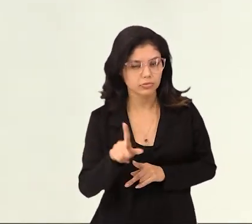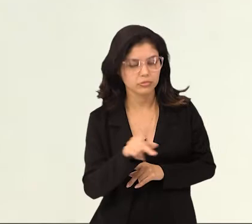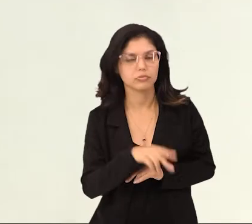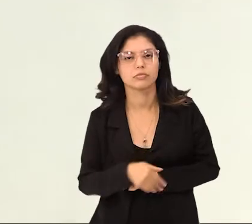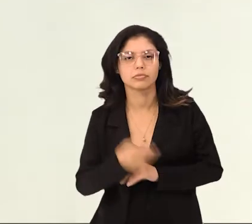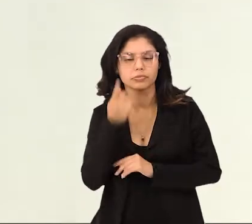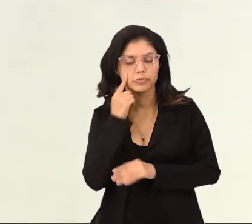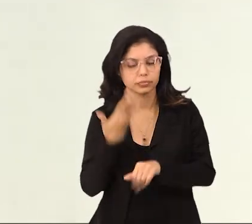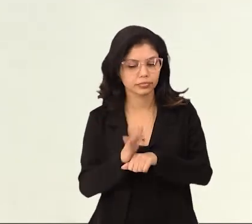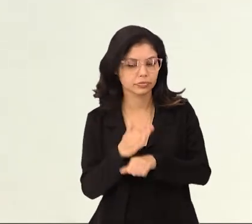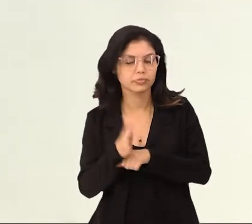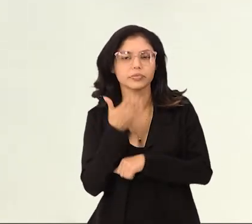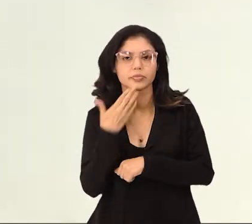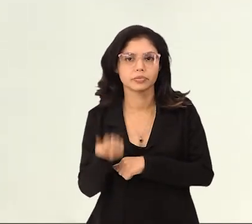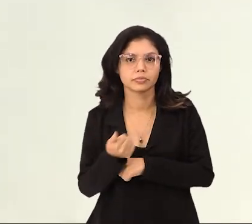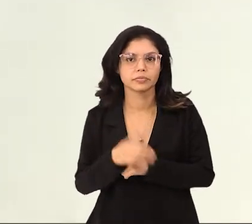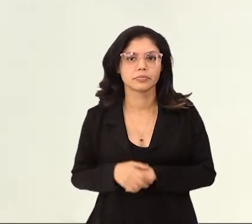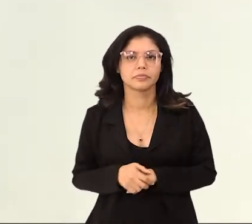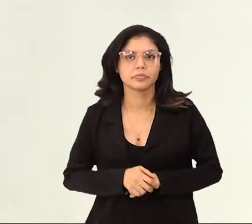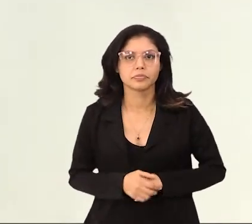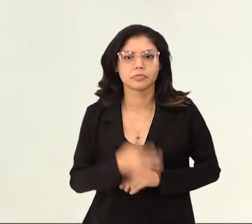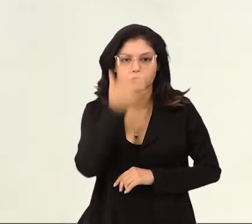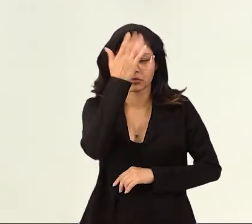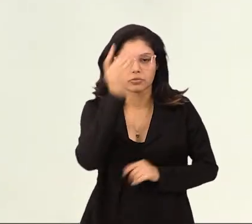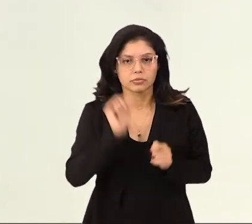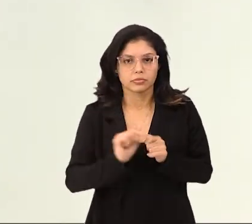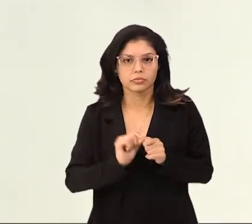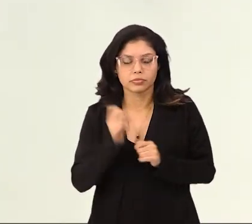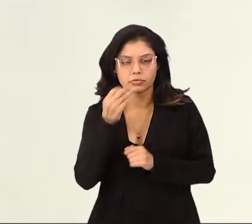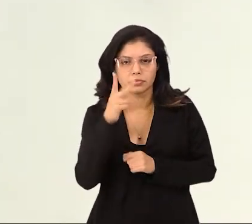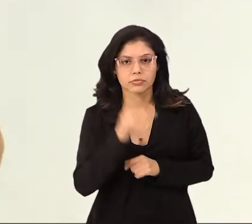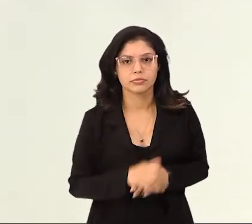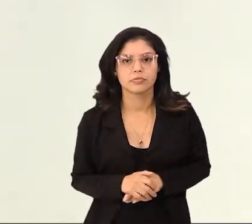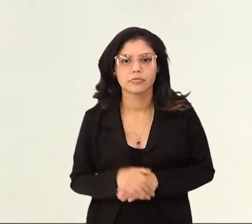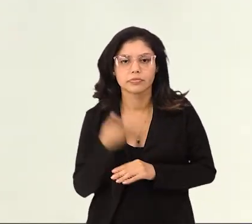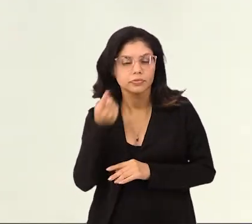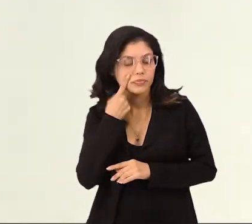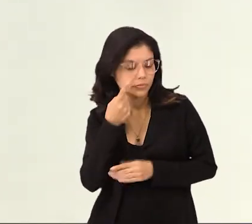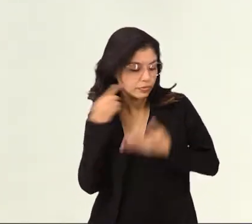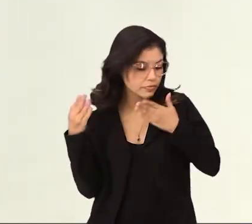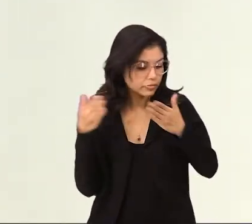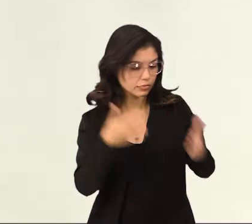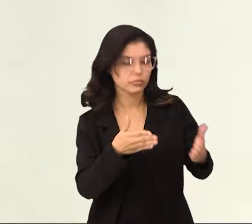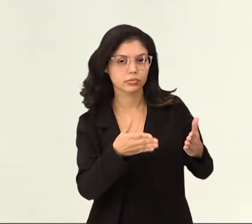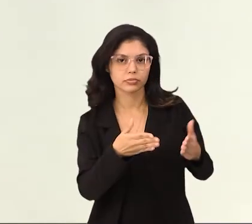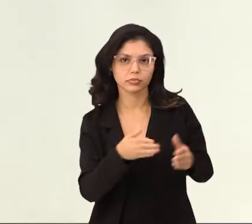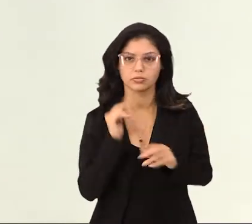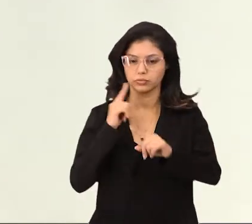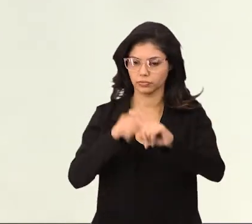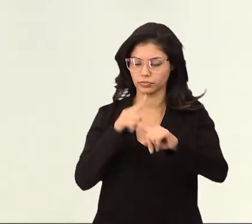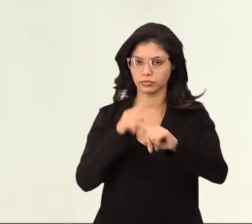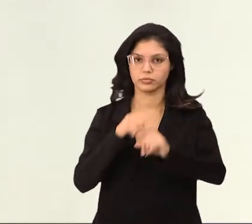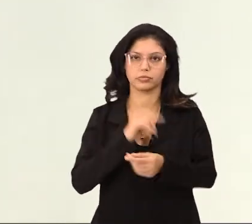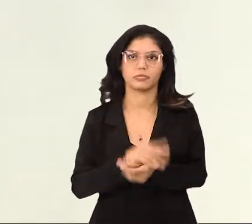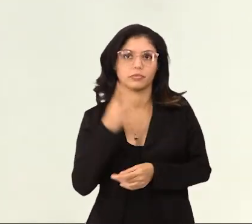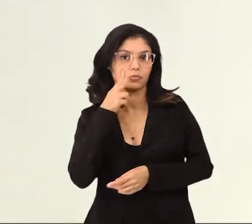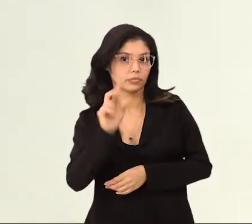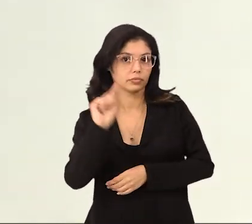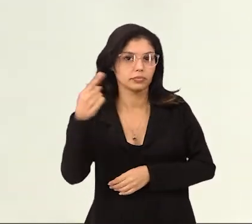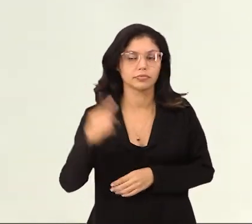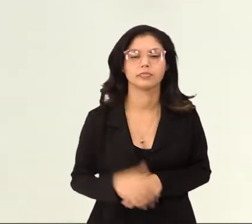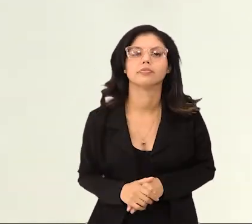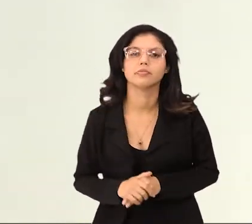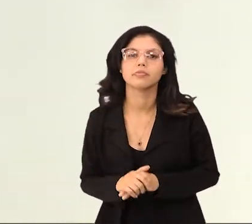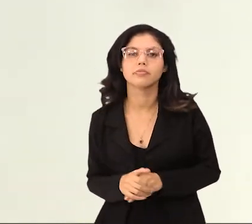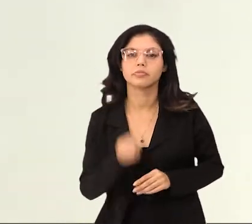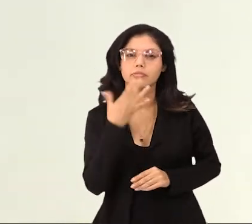mas você vai ver que na prática é bem tranquilo de se fazer. Tá ok? Então você tem que focar muito na multiplicação e vamos ver a seguir, tá